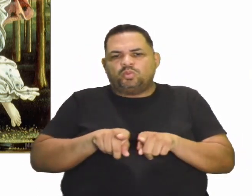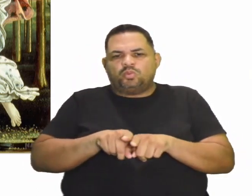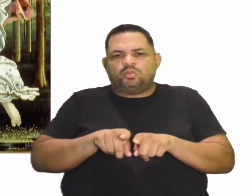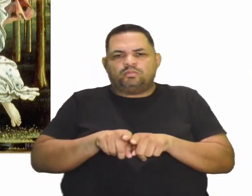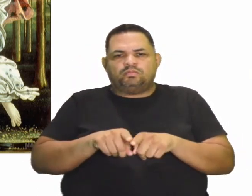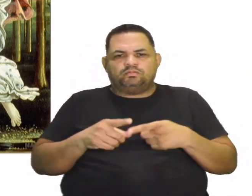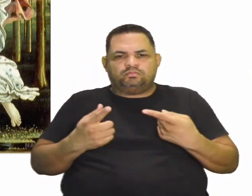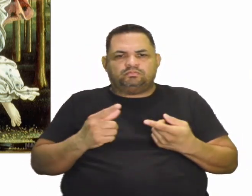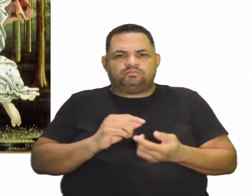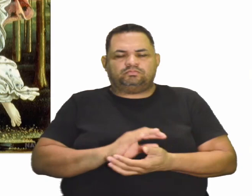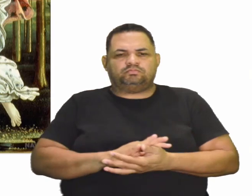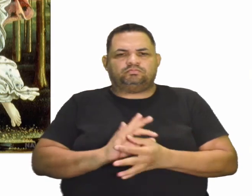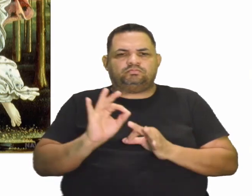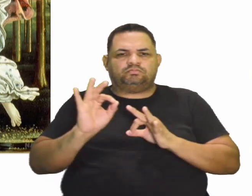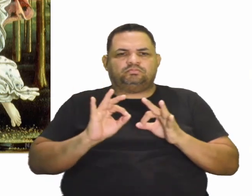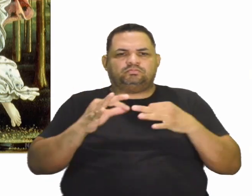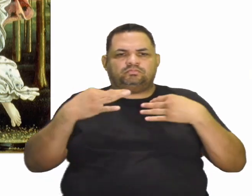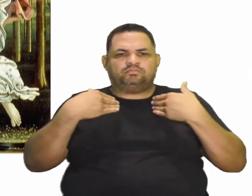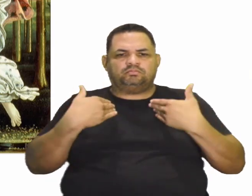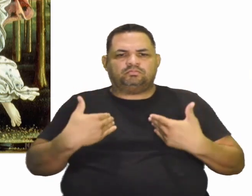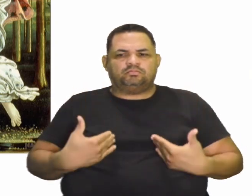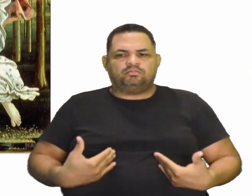assim,